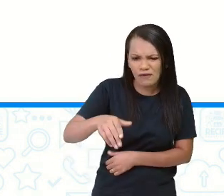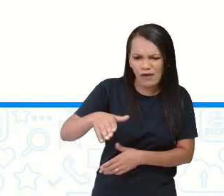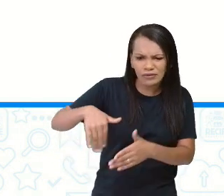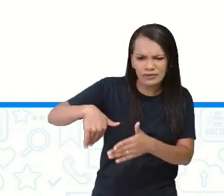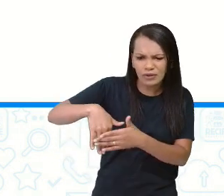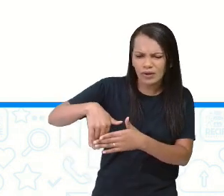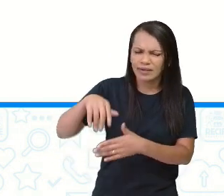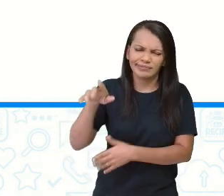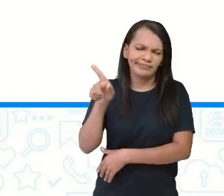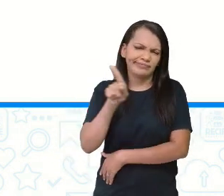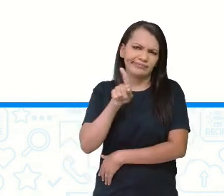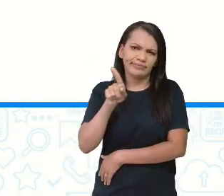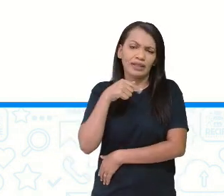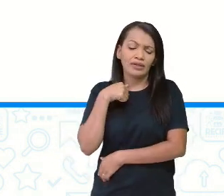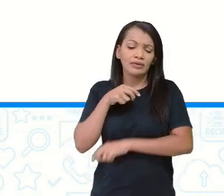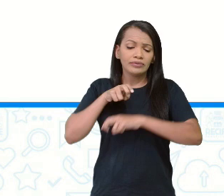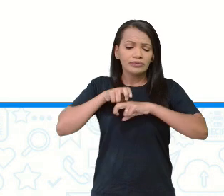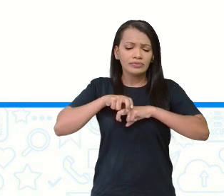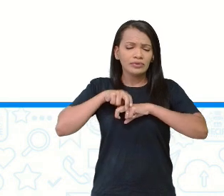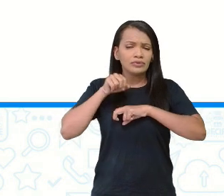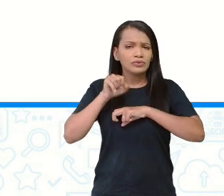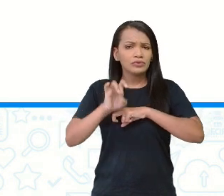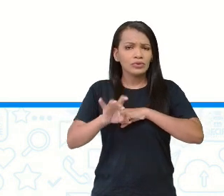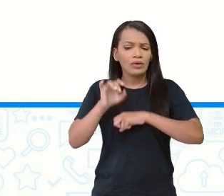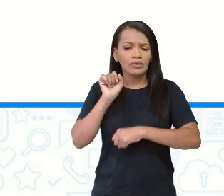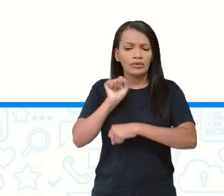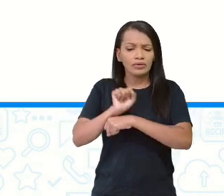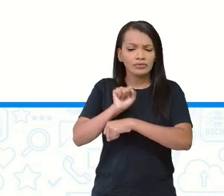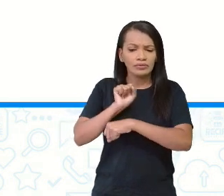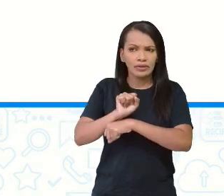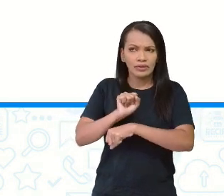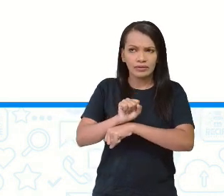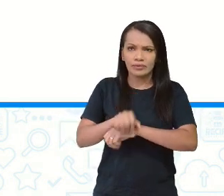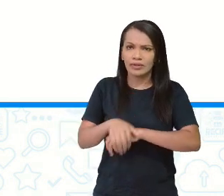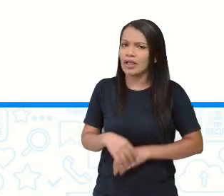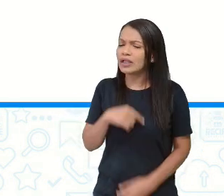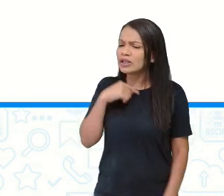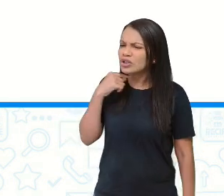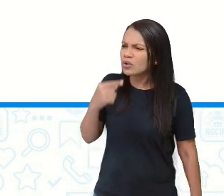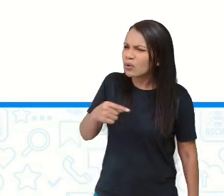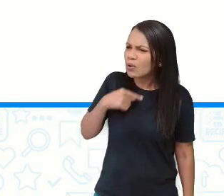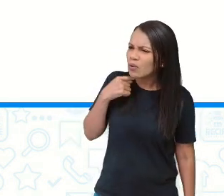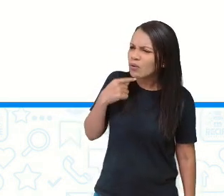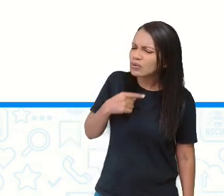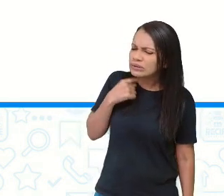E aí? Assim fica difícil. Com a opção é não mais fácil. Não conseguiram